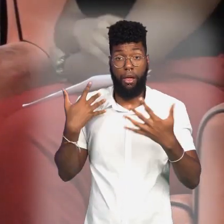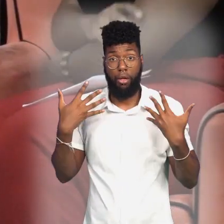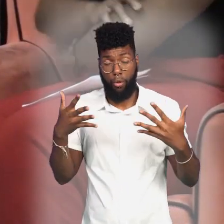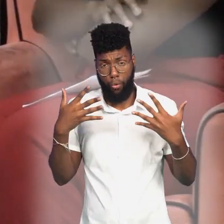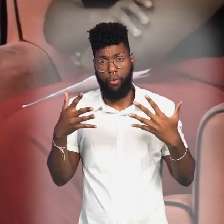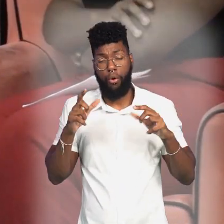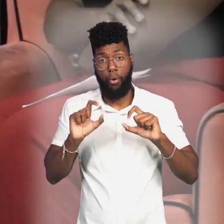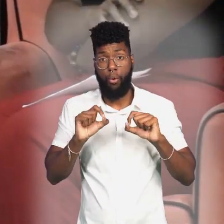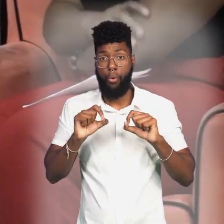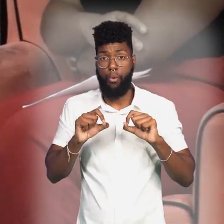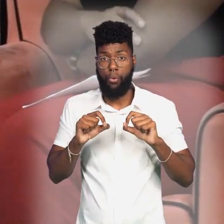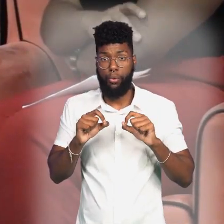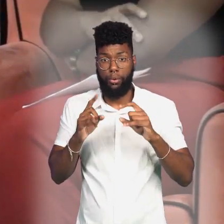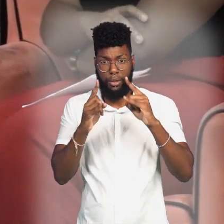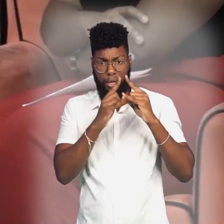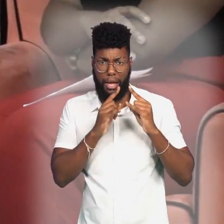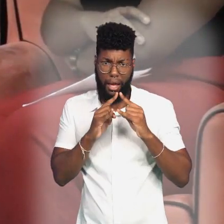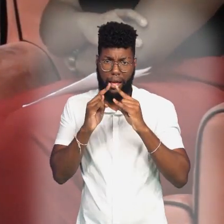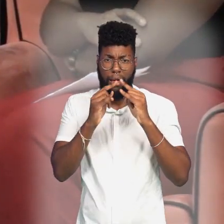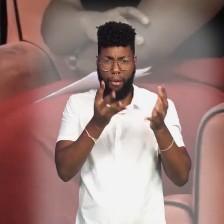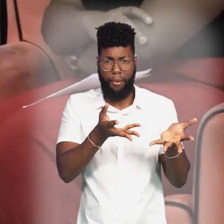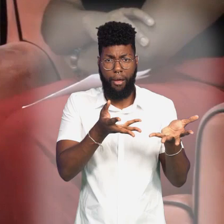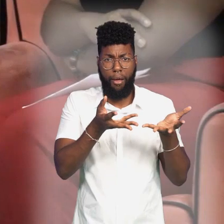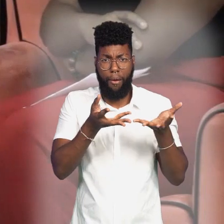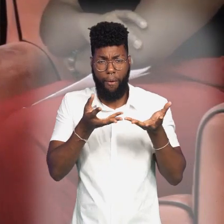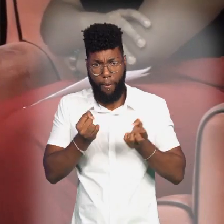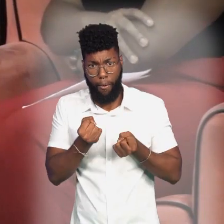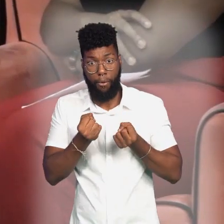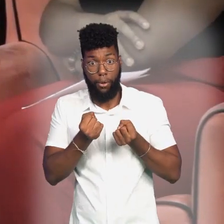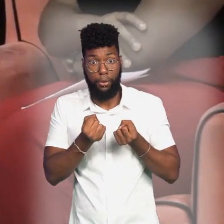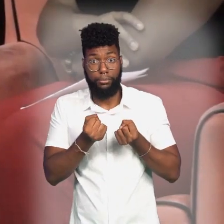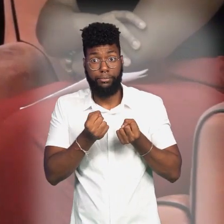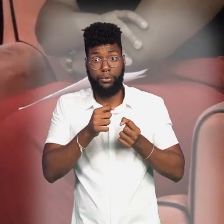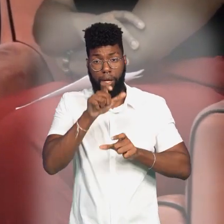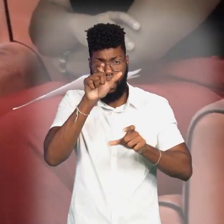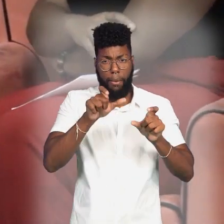as entidades acolhedoras levavam para o Senegal e eles